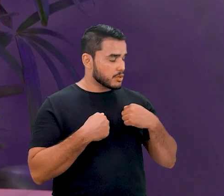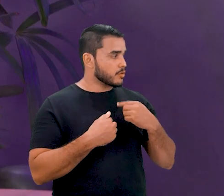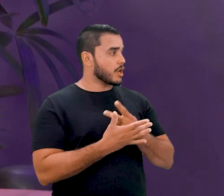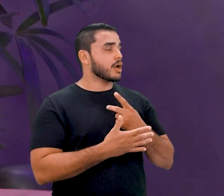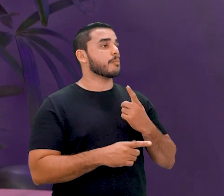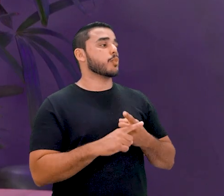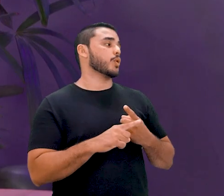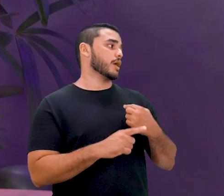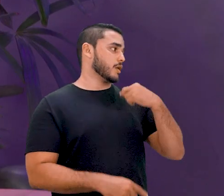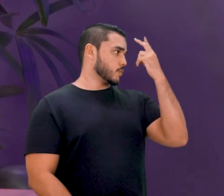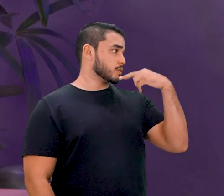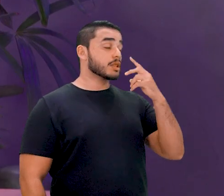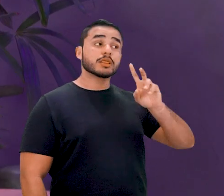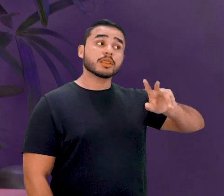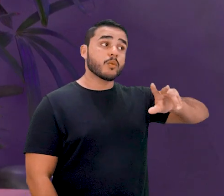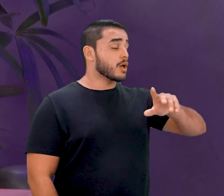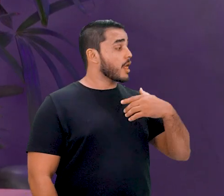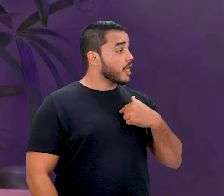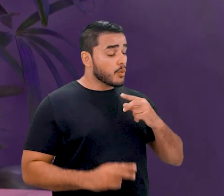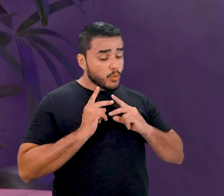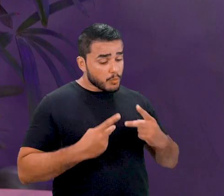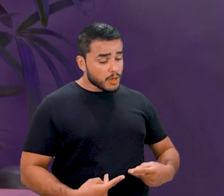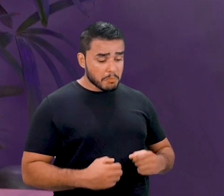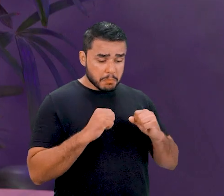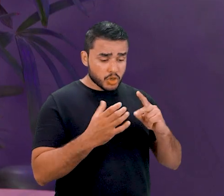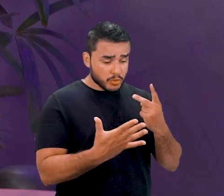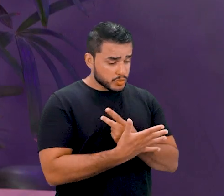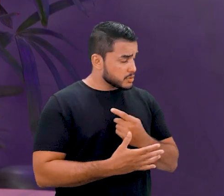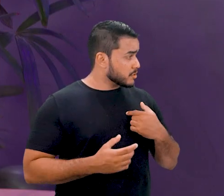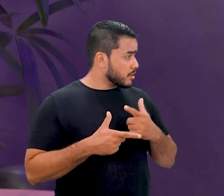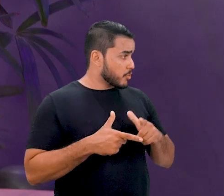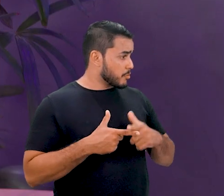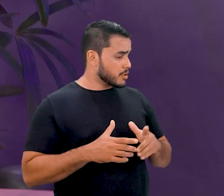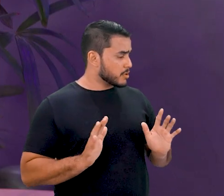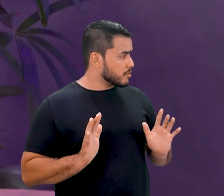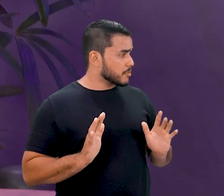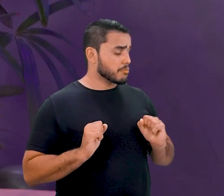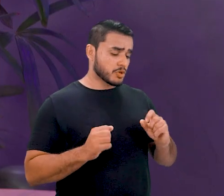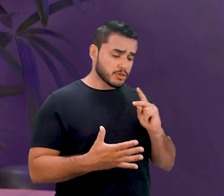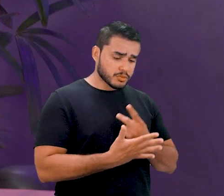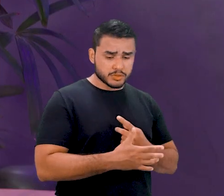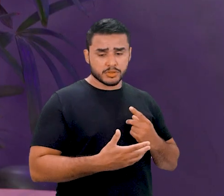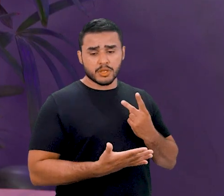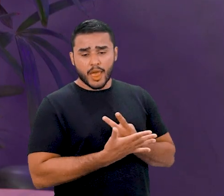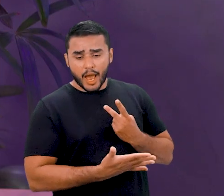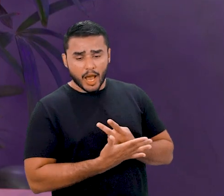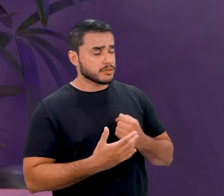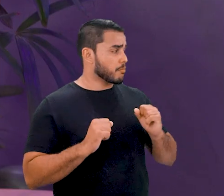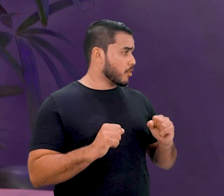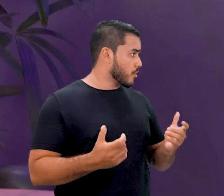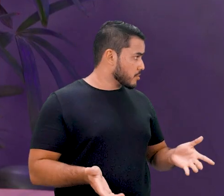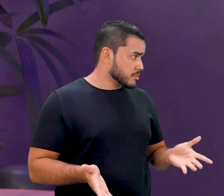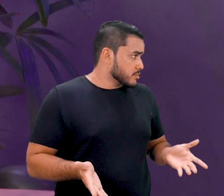assim, eu Isso. posso errar, eu posso falhar, eu também tenho esse direito. E não é a minha deficiência que vai fazer com que eu falhe.